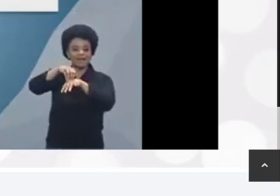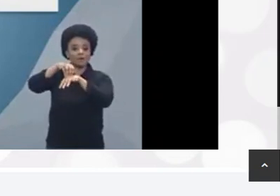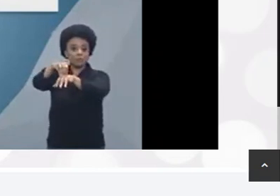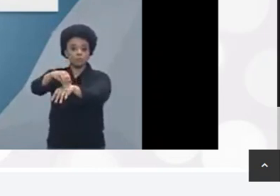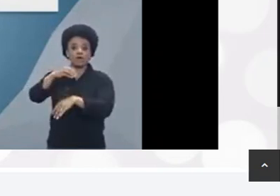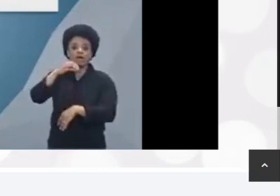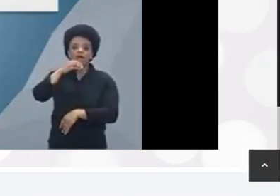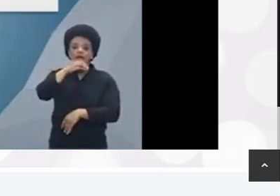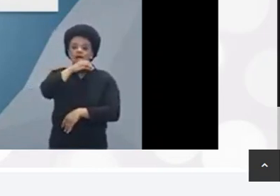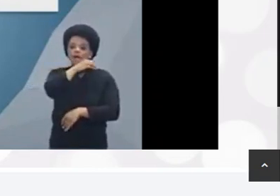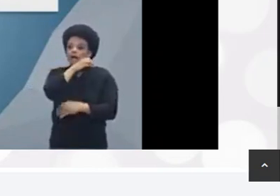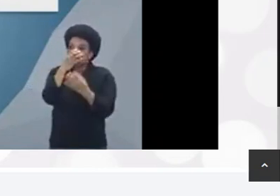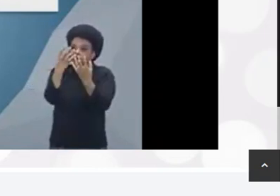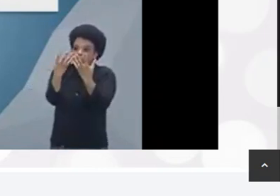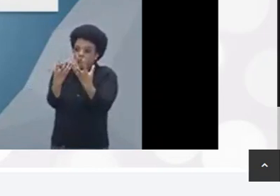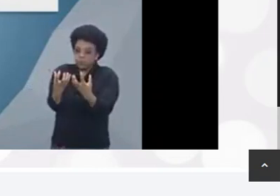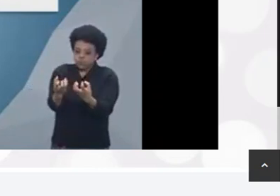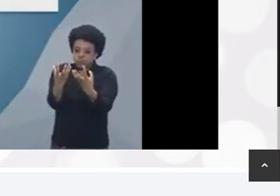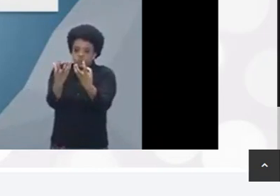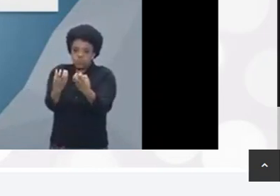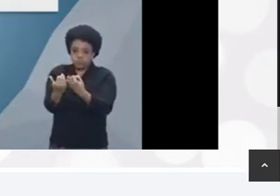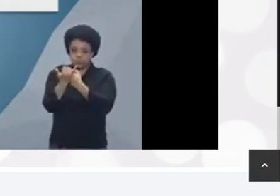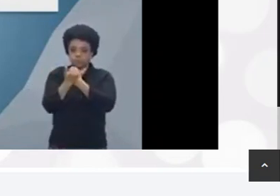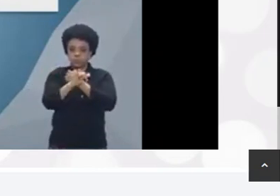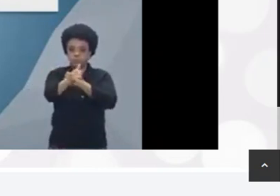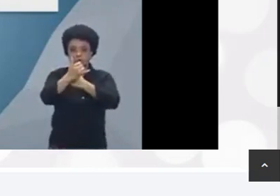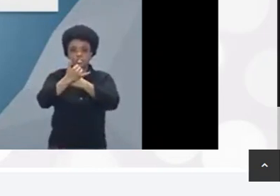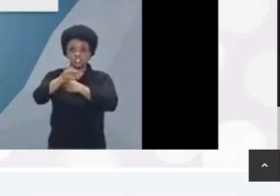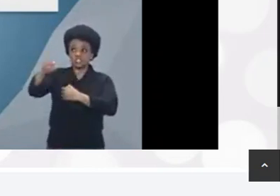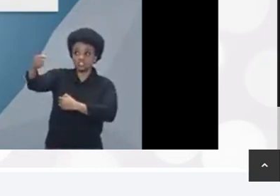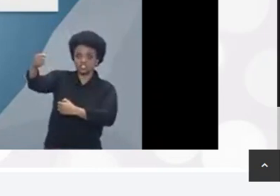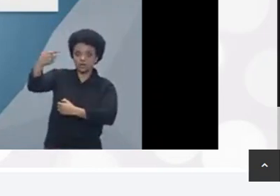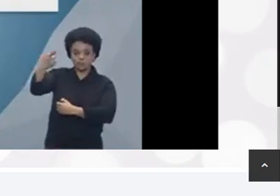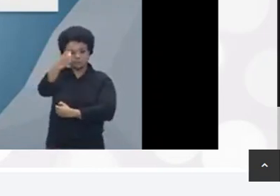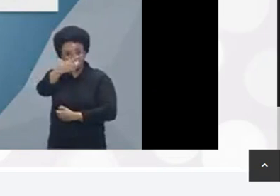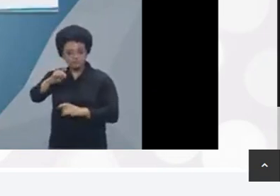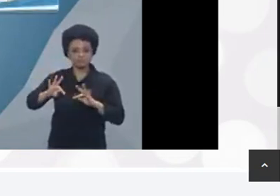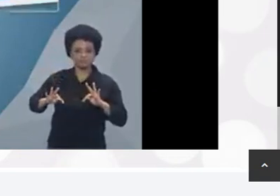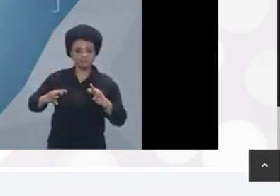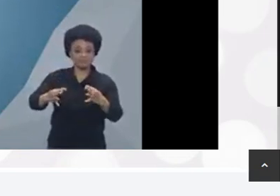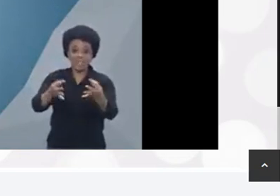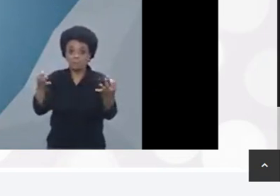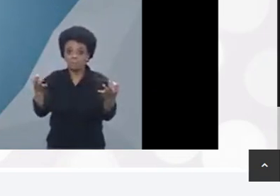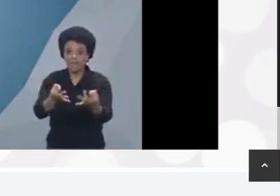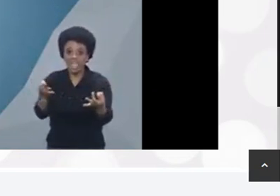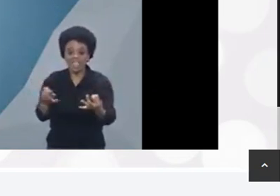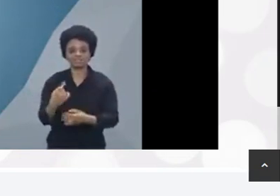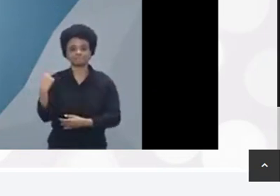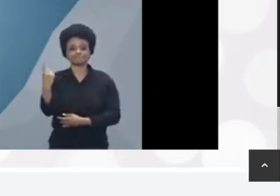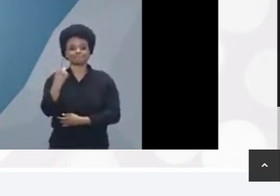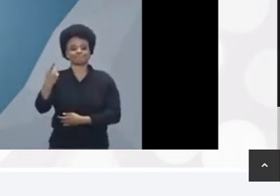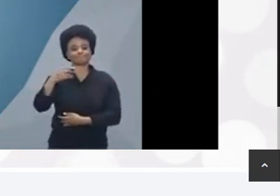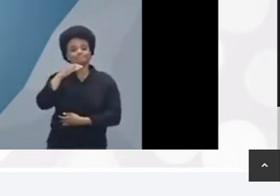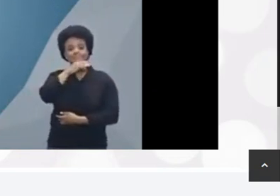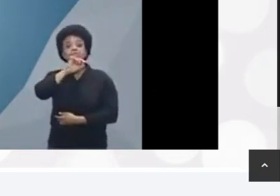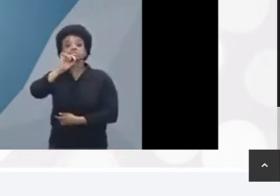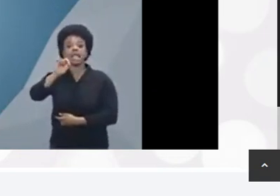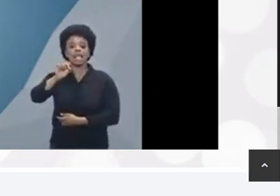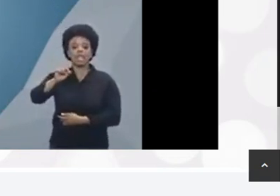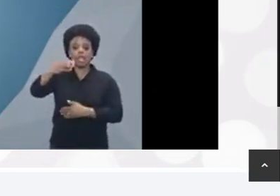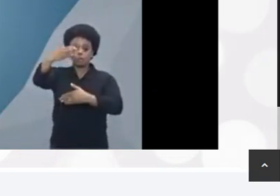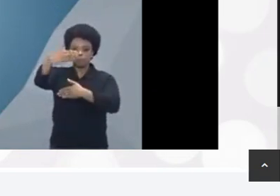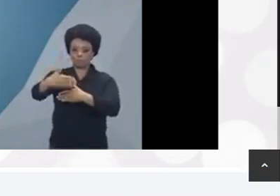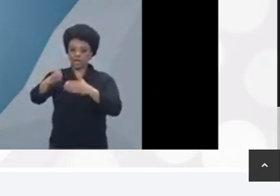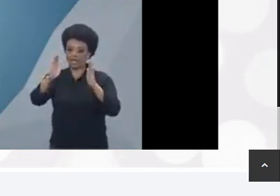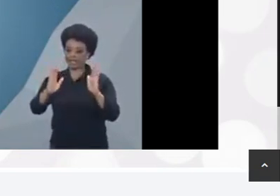da absorção da radiação solar. Outras tecnologias eficientes no isolamento térmico são as paredes revestidas por